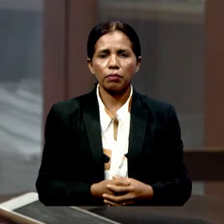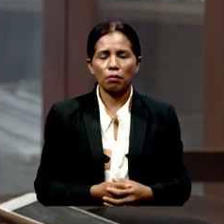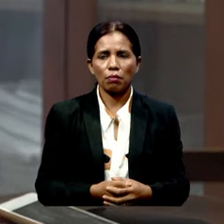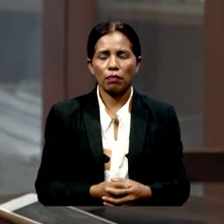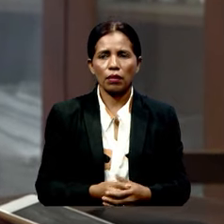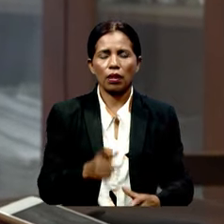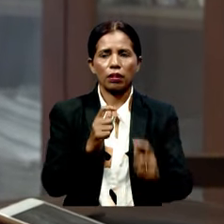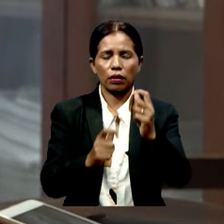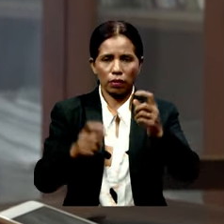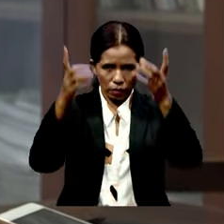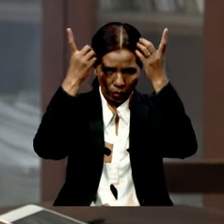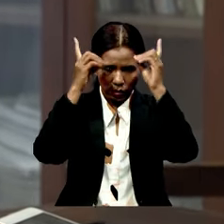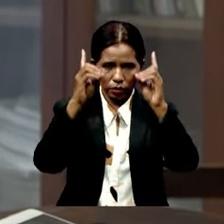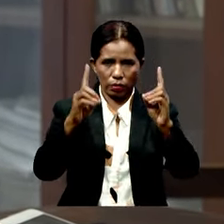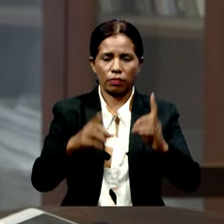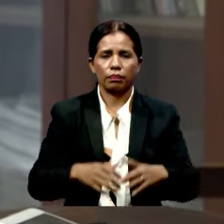Tribunal de Decisão